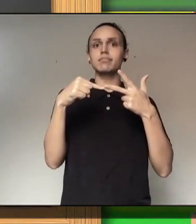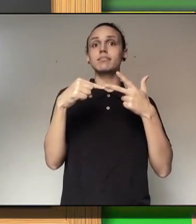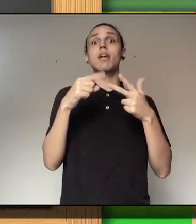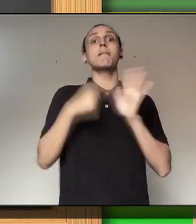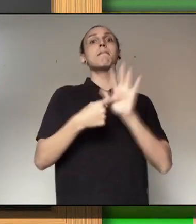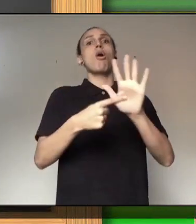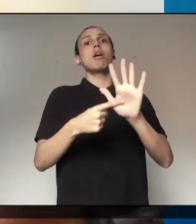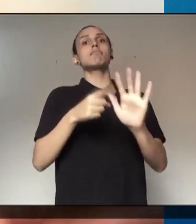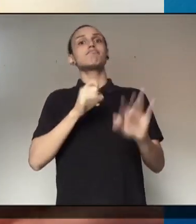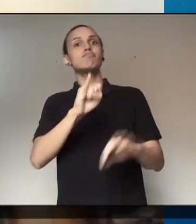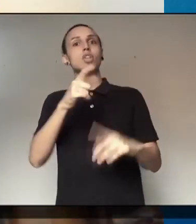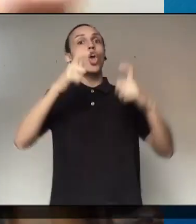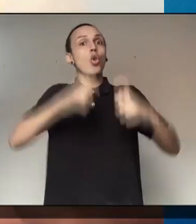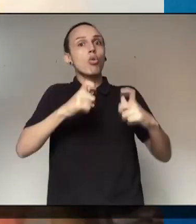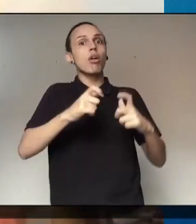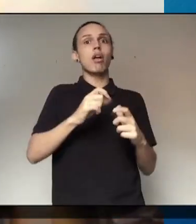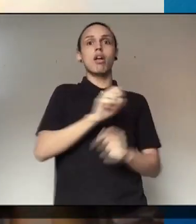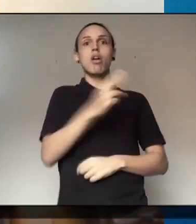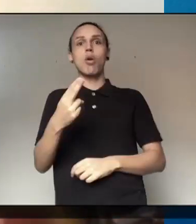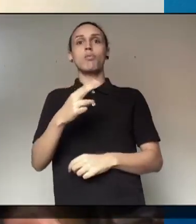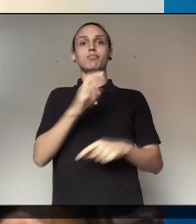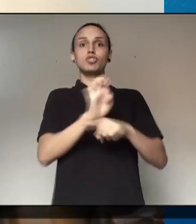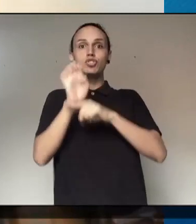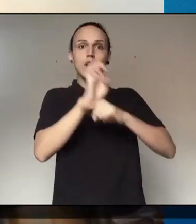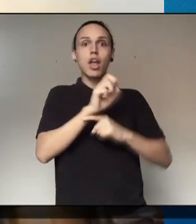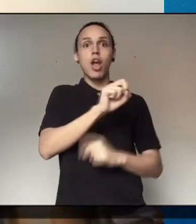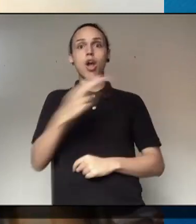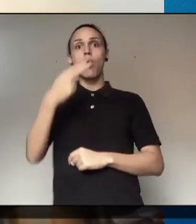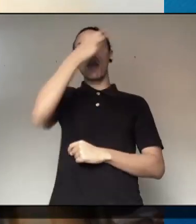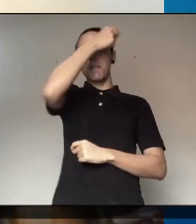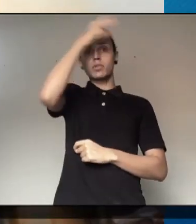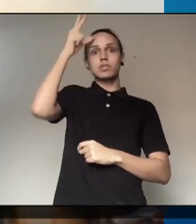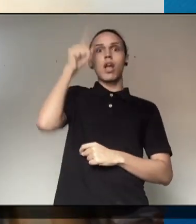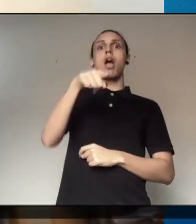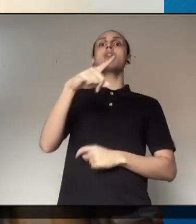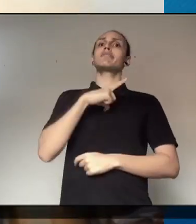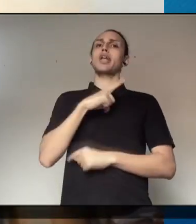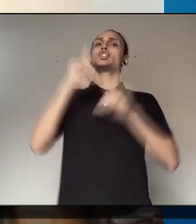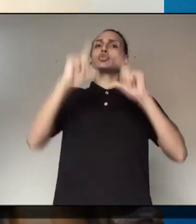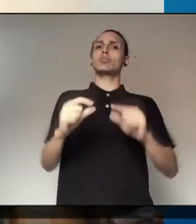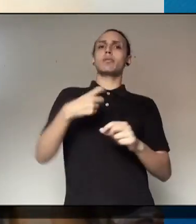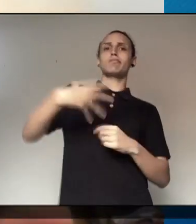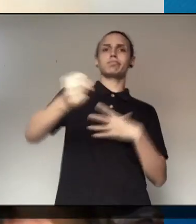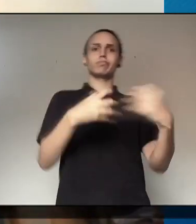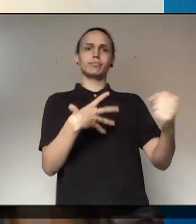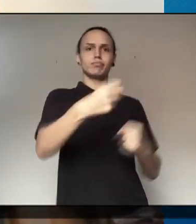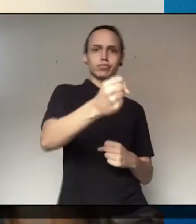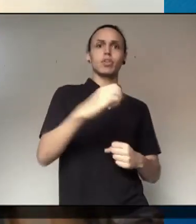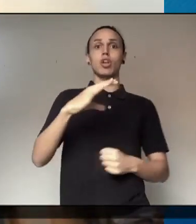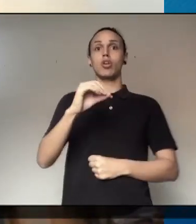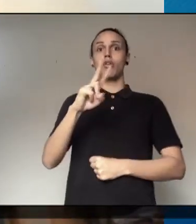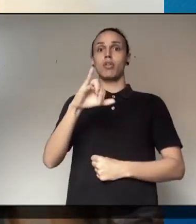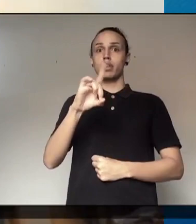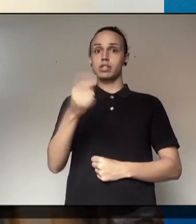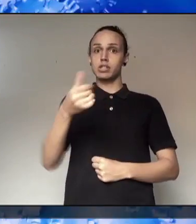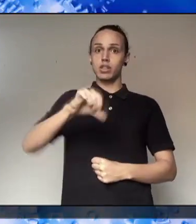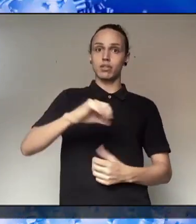esse conjunto de indicadores que podem dizer se naquele território, naquele município, naquele estado, a gente já tem uma redução